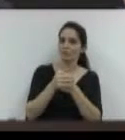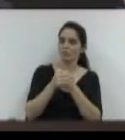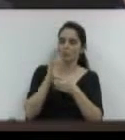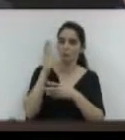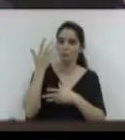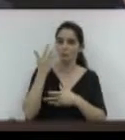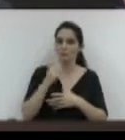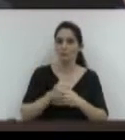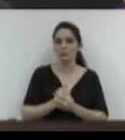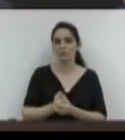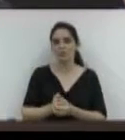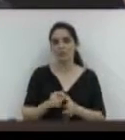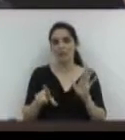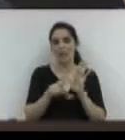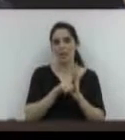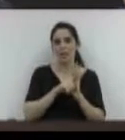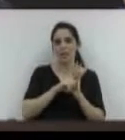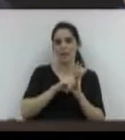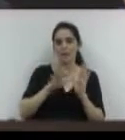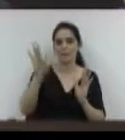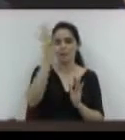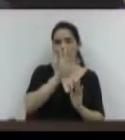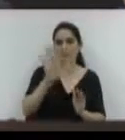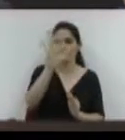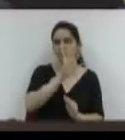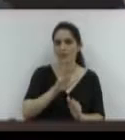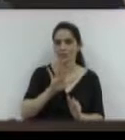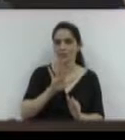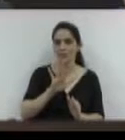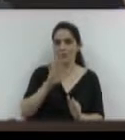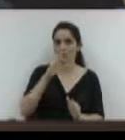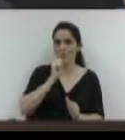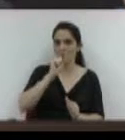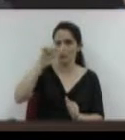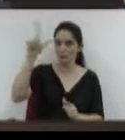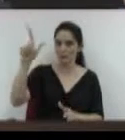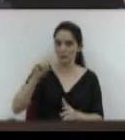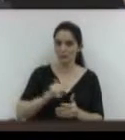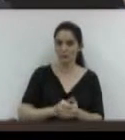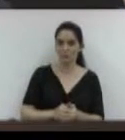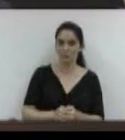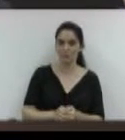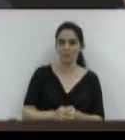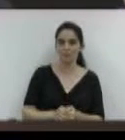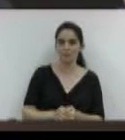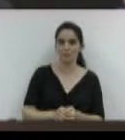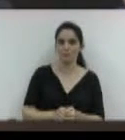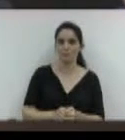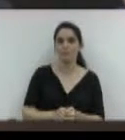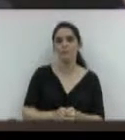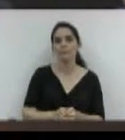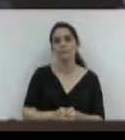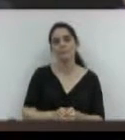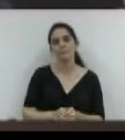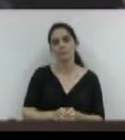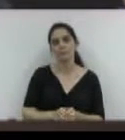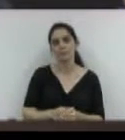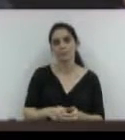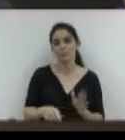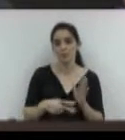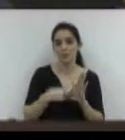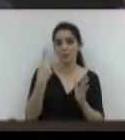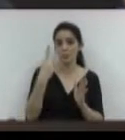constituições federais e estaduais, a lei orgânica municipal e demais leis.